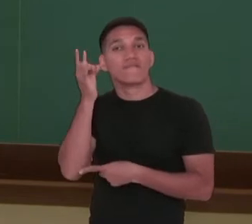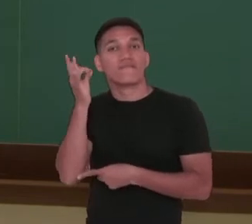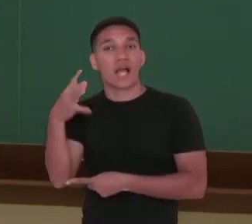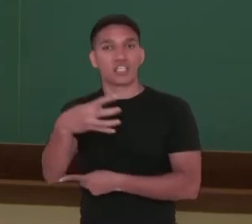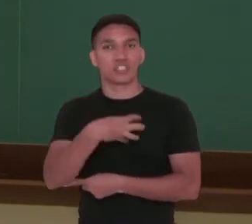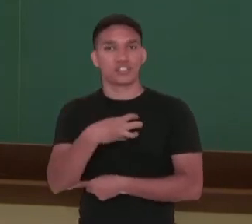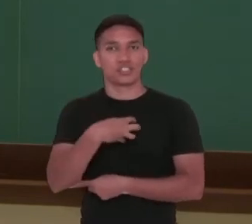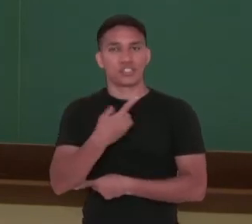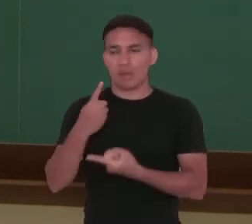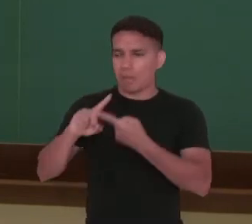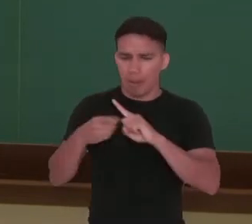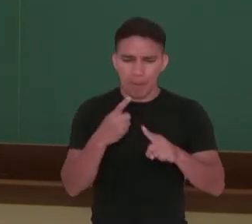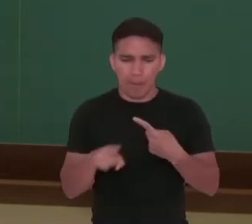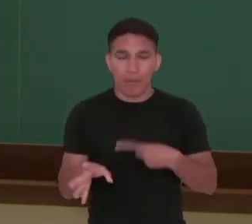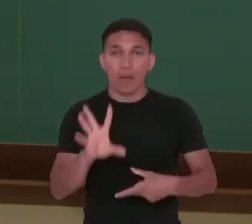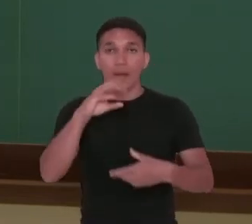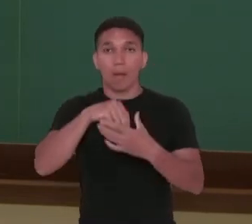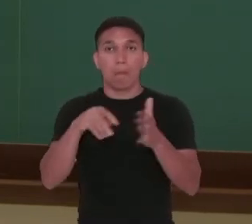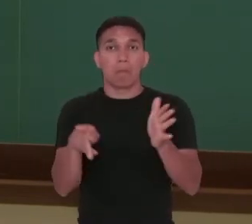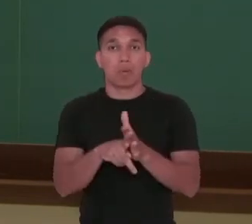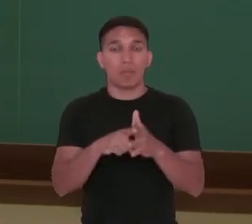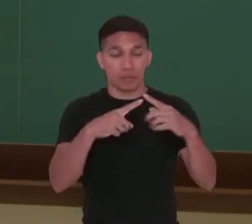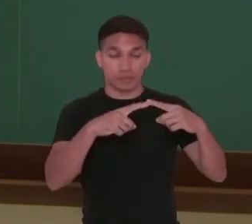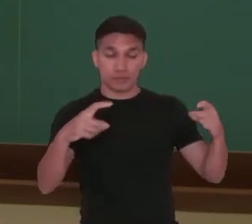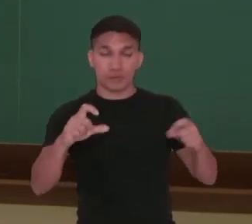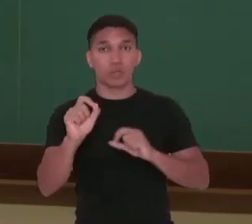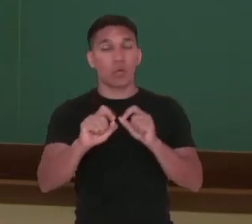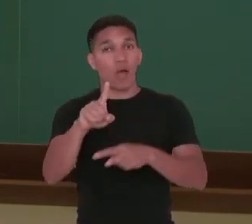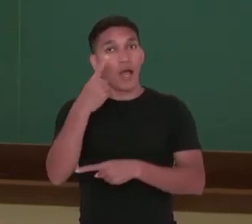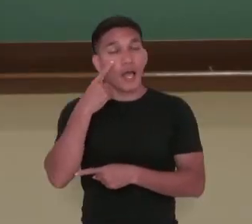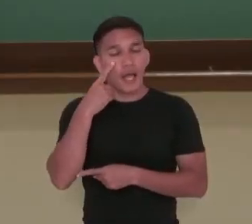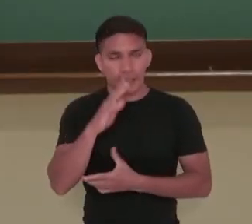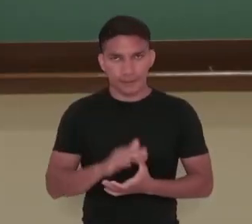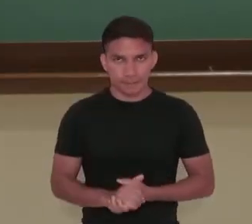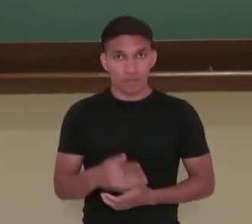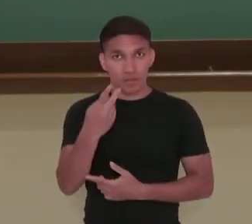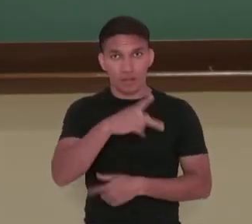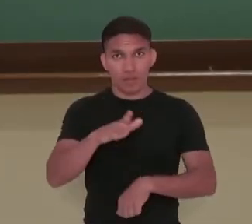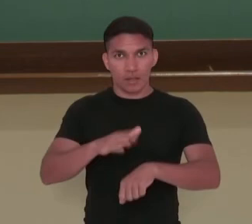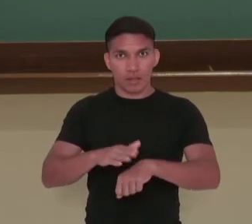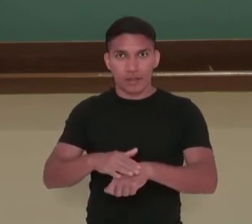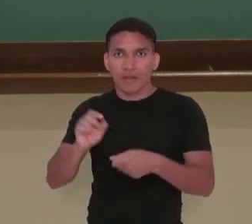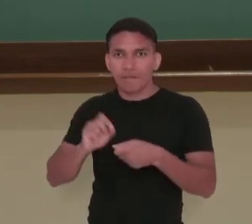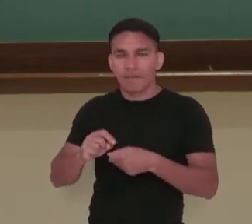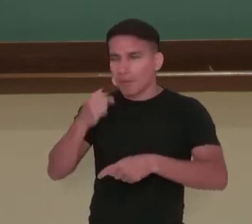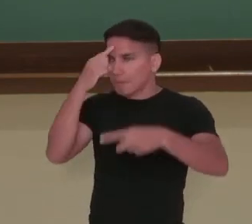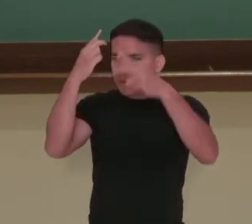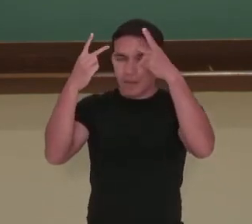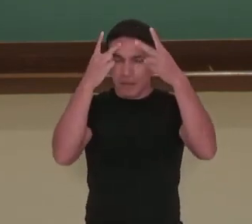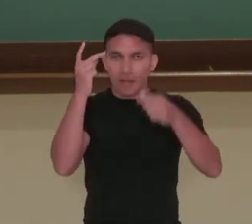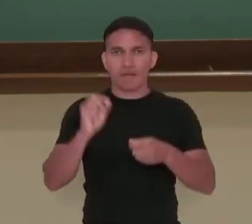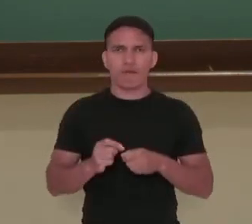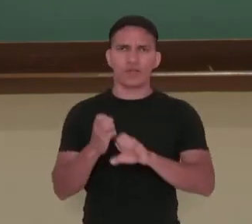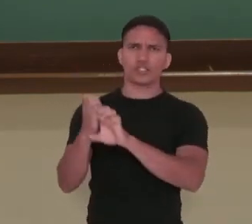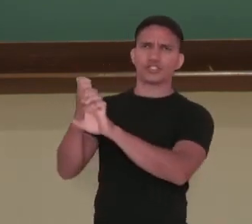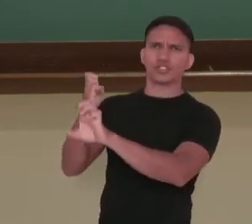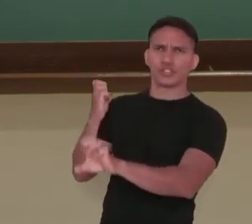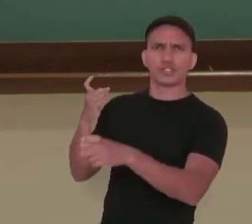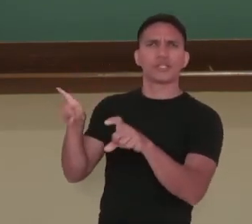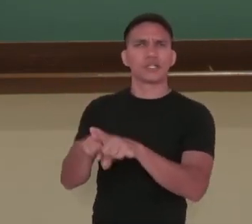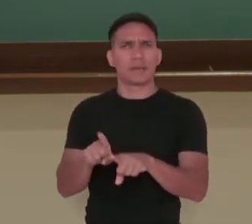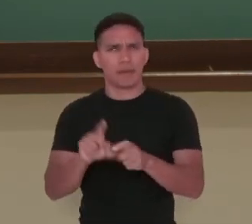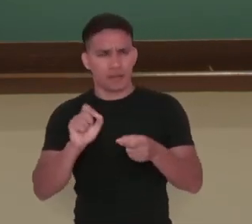cálculo, pessoal, dentro da ciência, ei, para você que pensa um dia cursar uma engenharia,